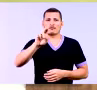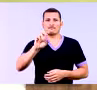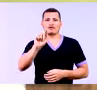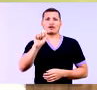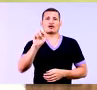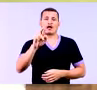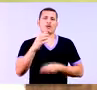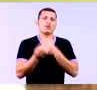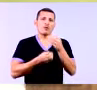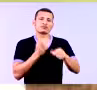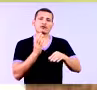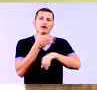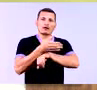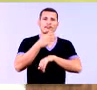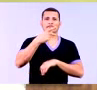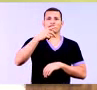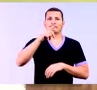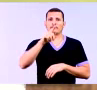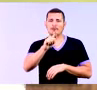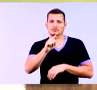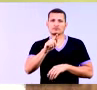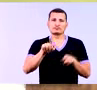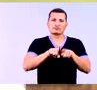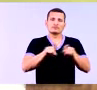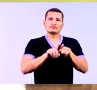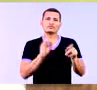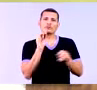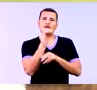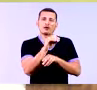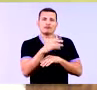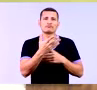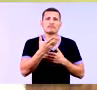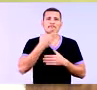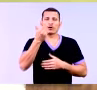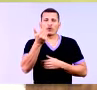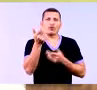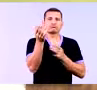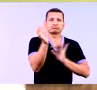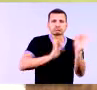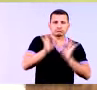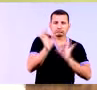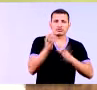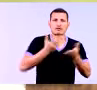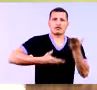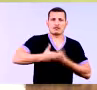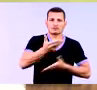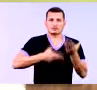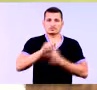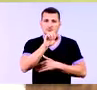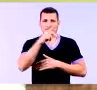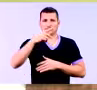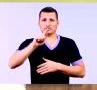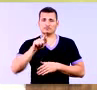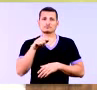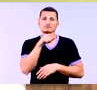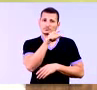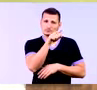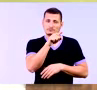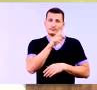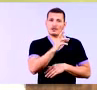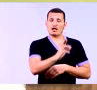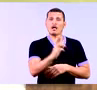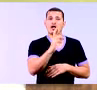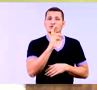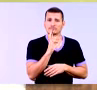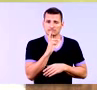a página web e dar um maior dinamismo, né, a gente acessar a página web e interagir com aquela página e esperar que aquela página